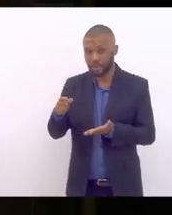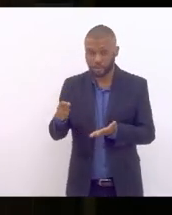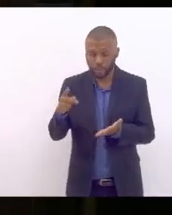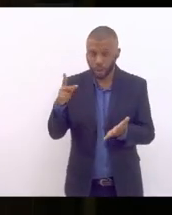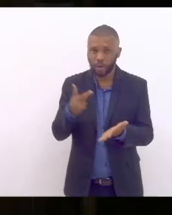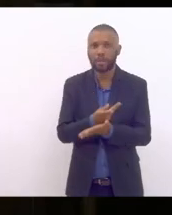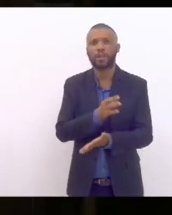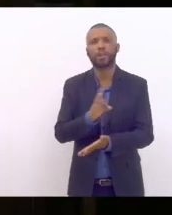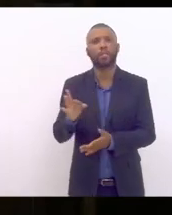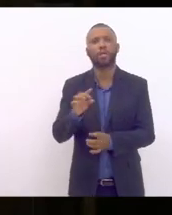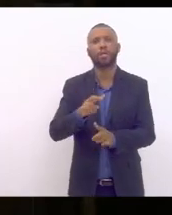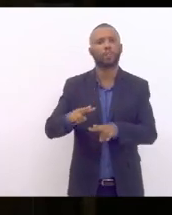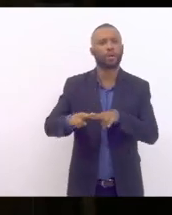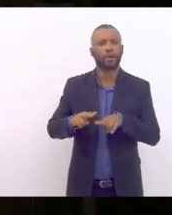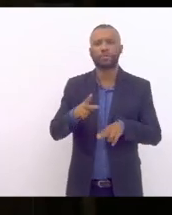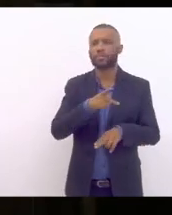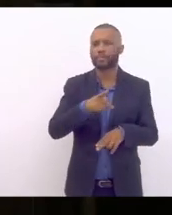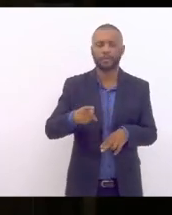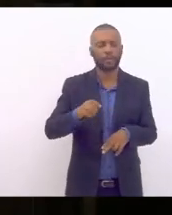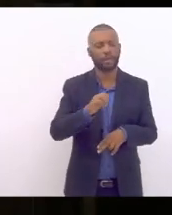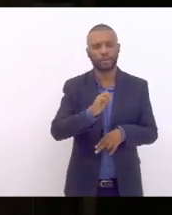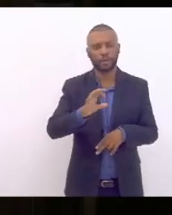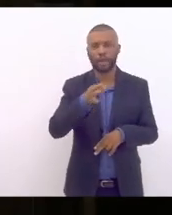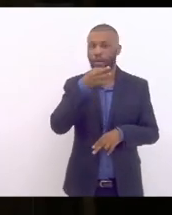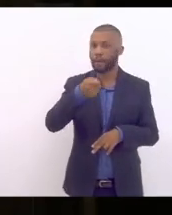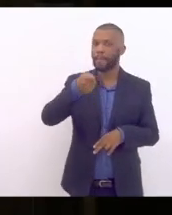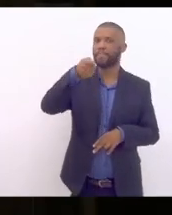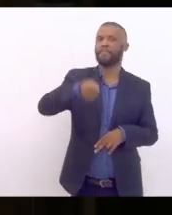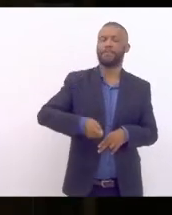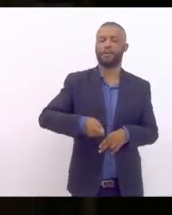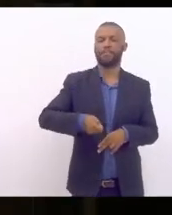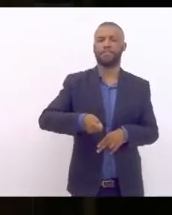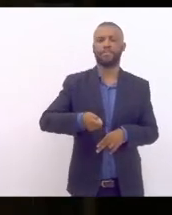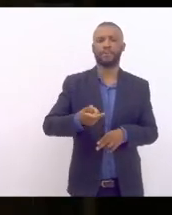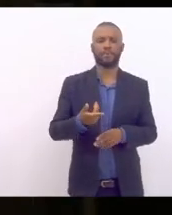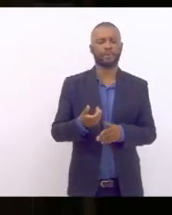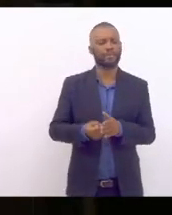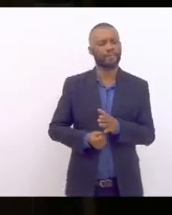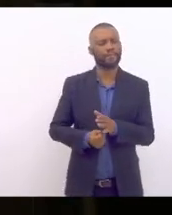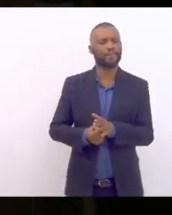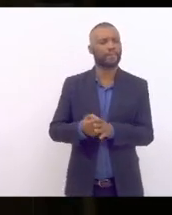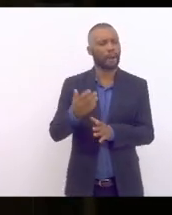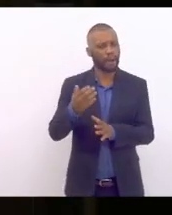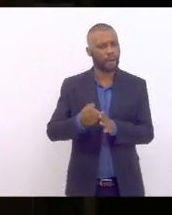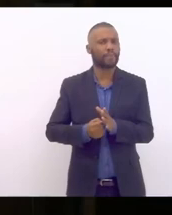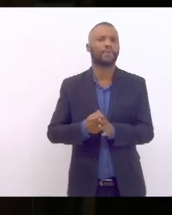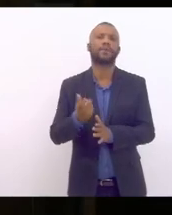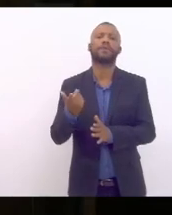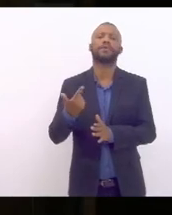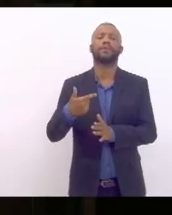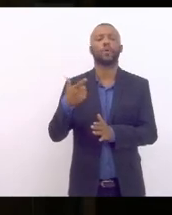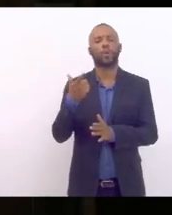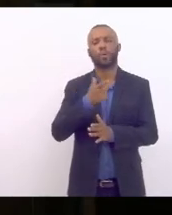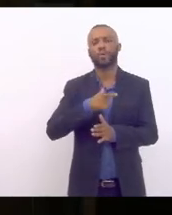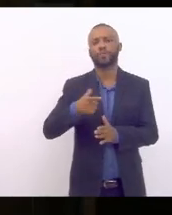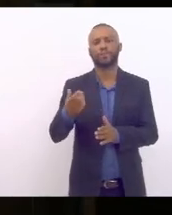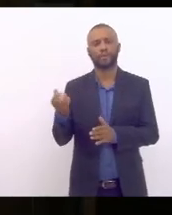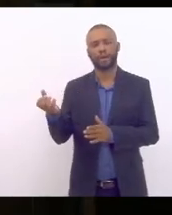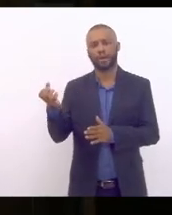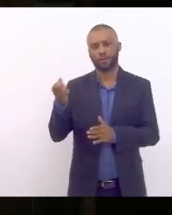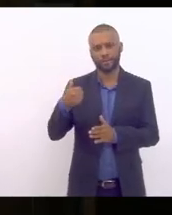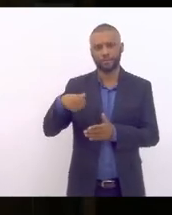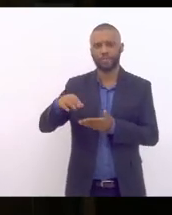da condução firme do presidente André Ceciliano que muitas vezes é repassou recursos